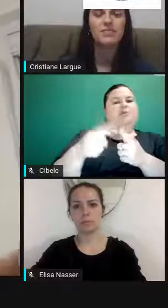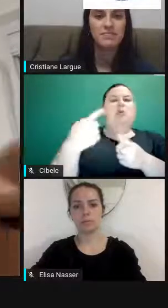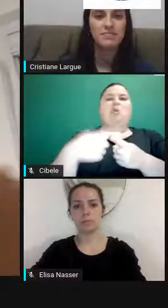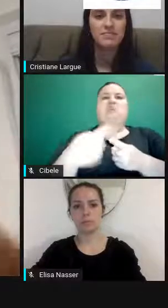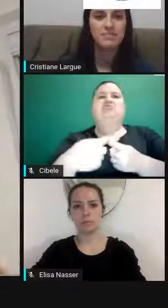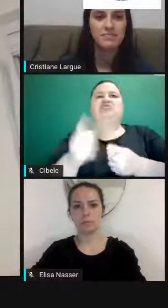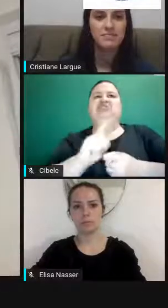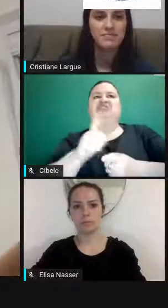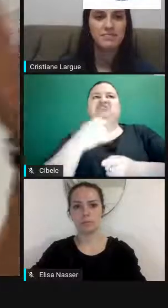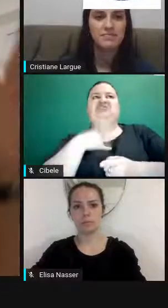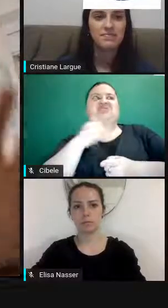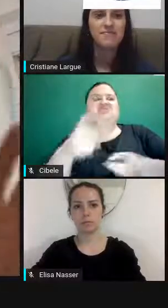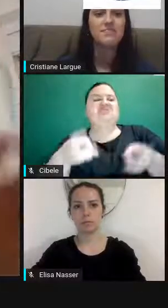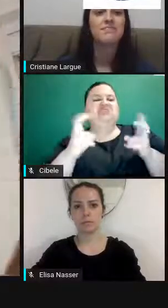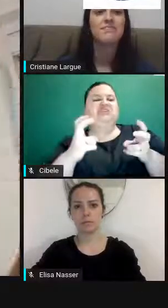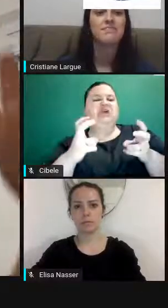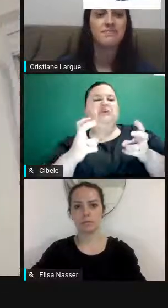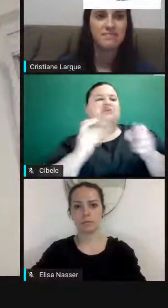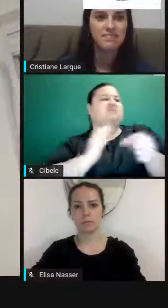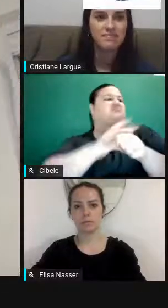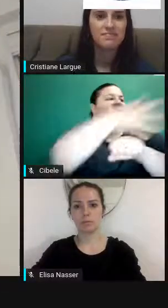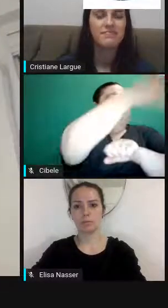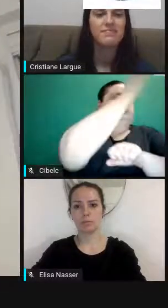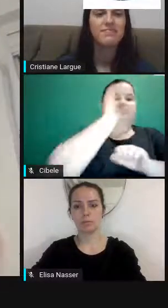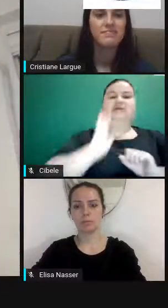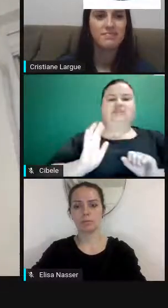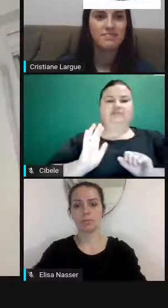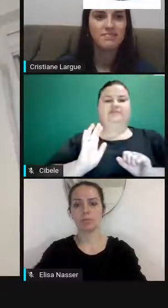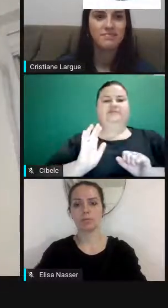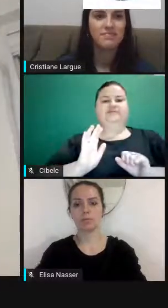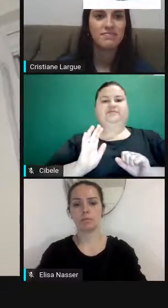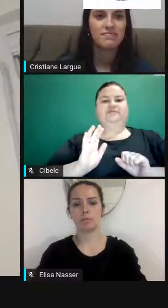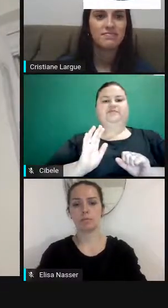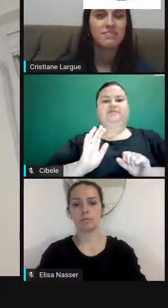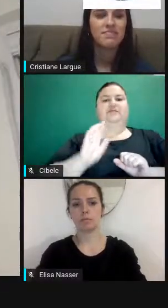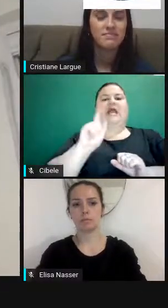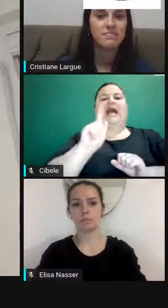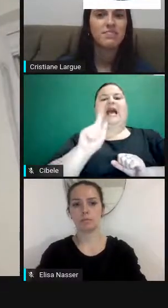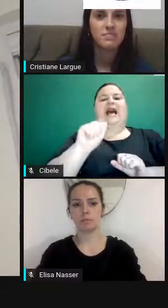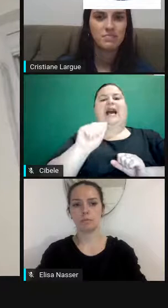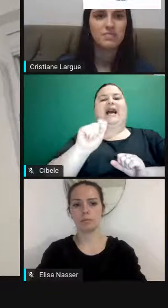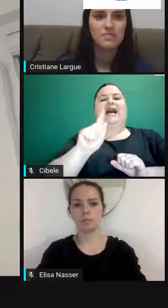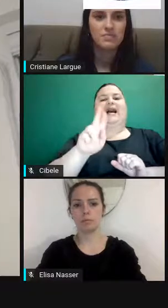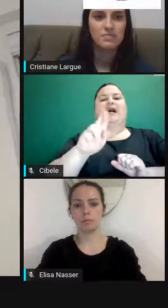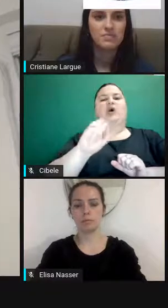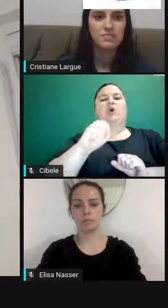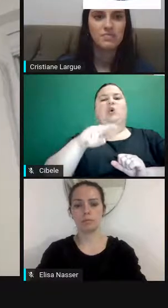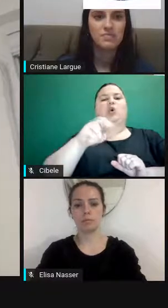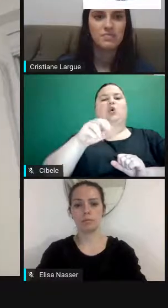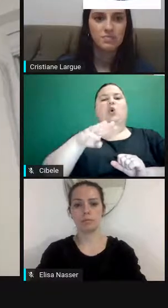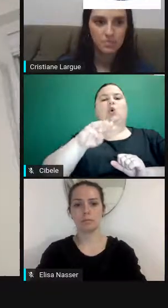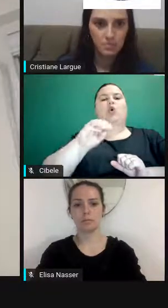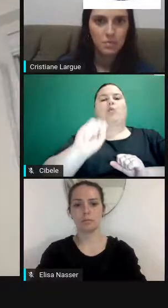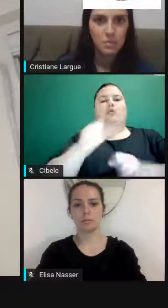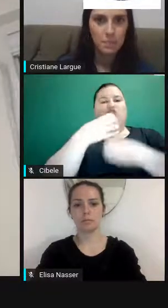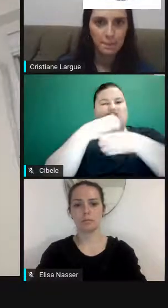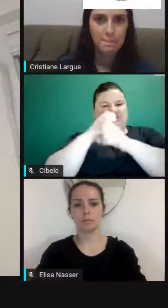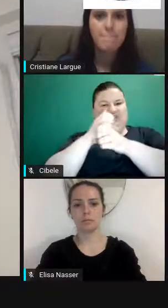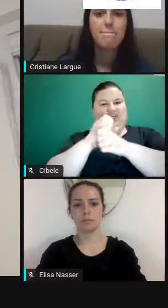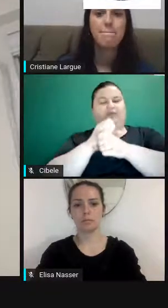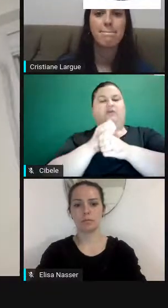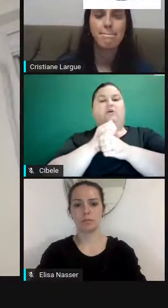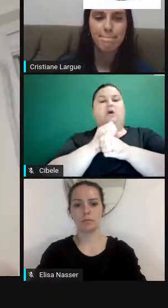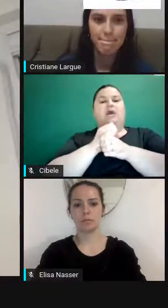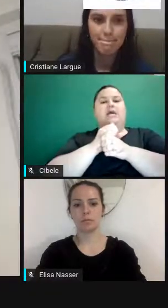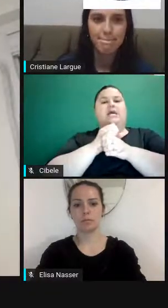passa batido e quando vê já tem uma galera ali os agrônomos engenheiros agrônomos eles pegam gosto desse espaço do controle de